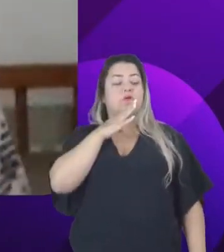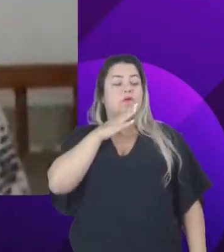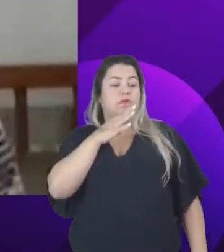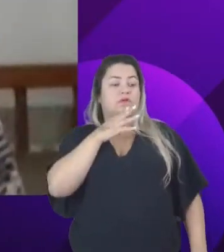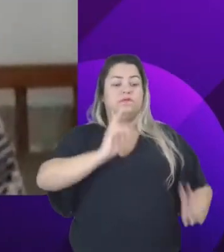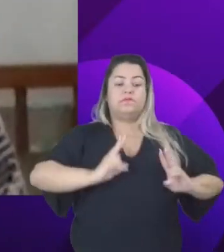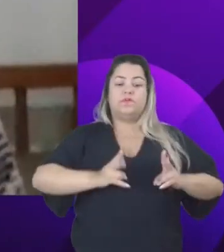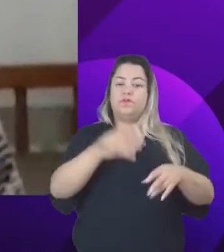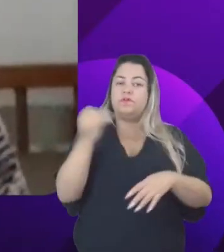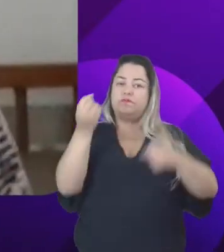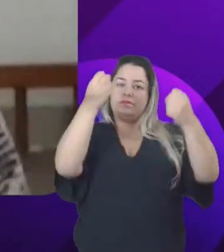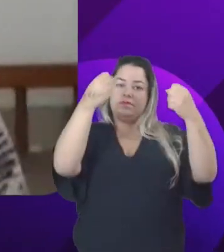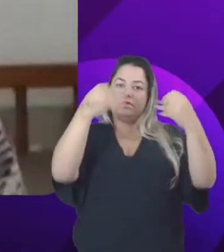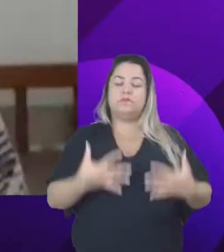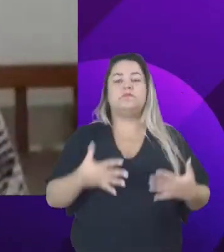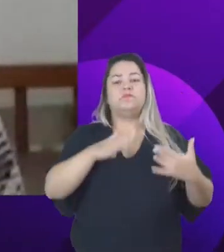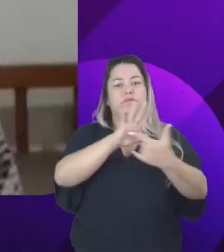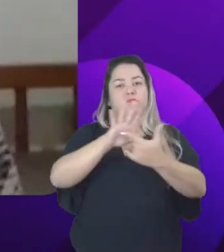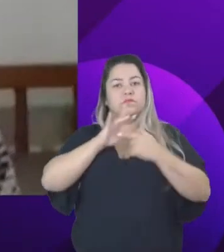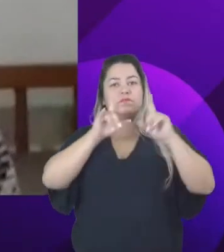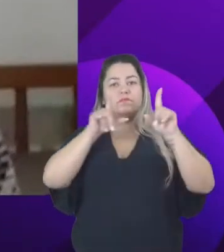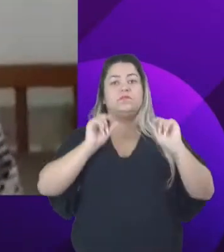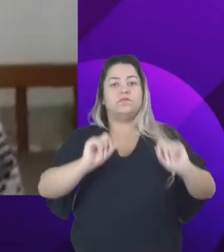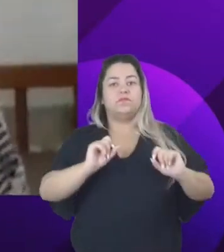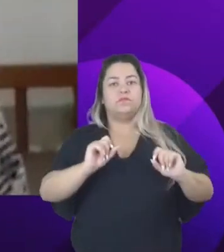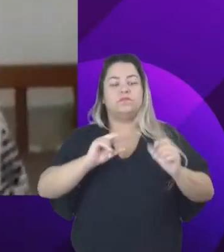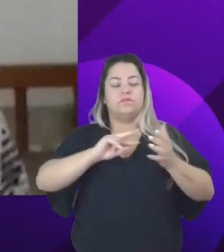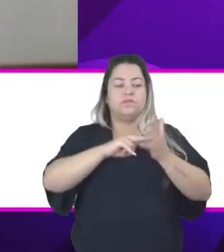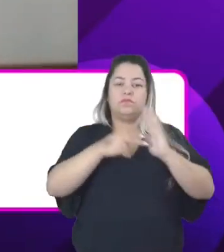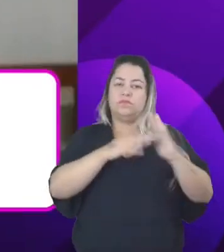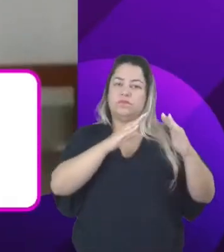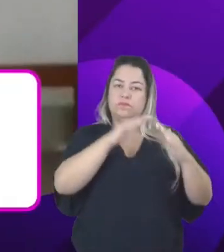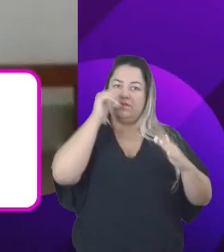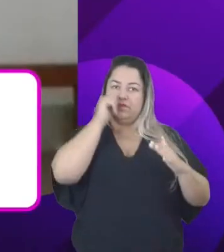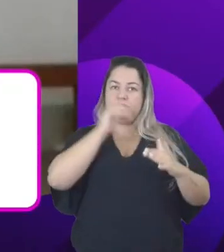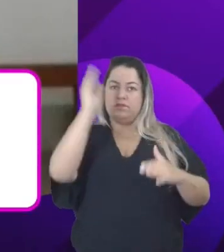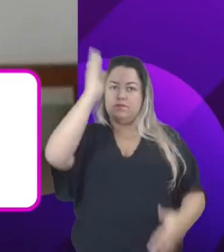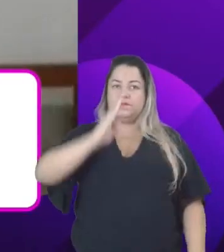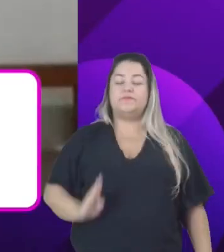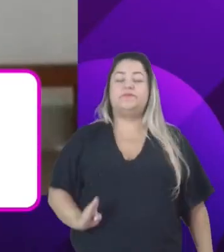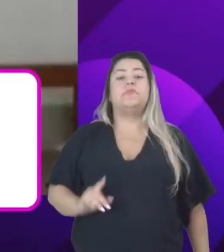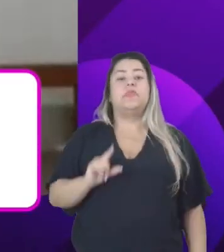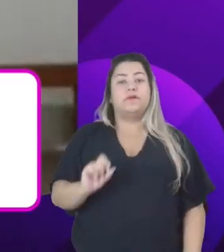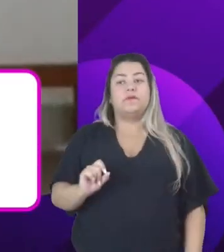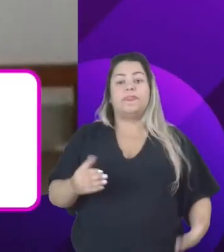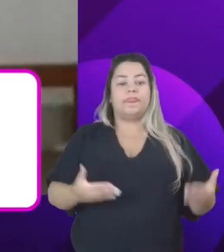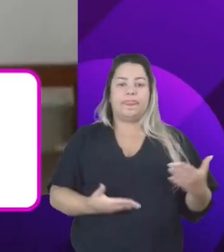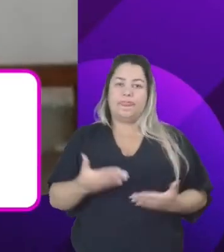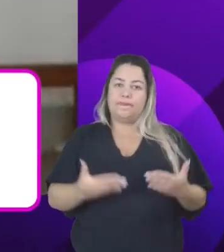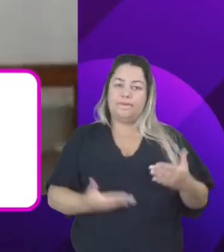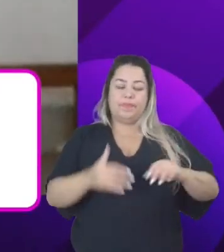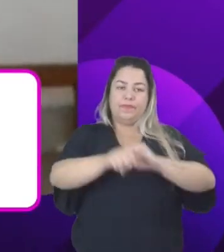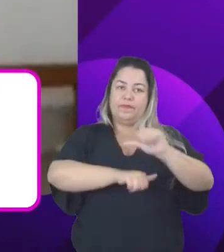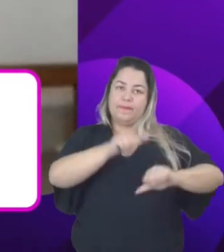importante explicar, ressaltar o que é a Casa da Mulher Brasileira. A Casa da Mulher Brasileira, ela é um serviço